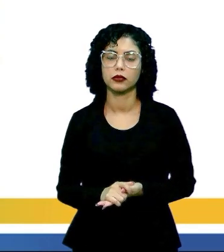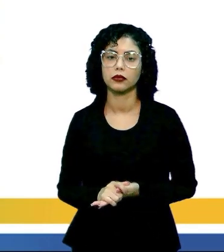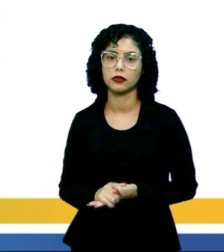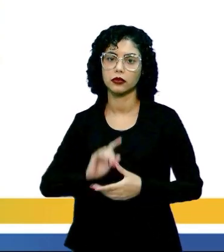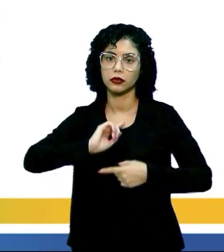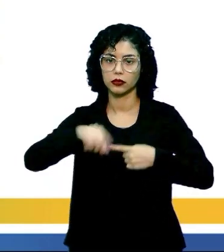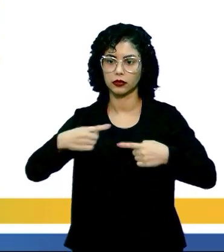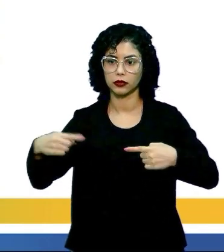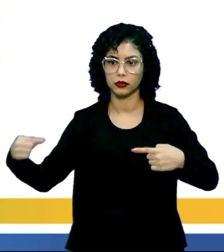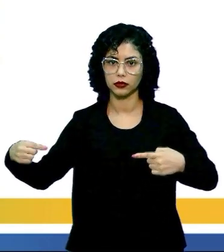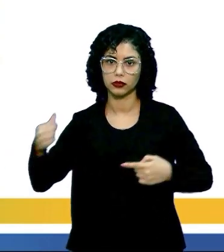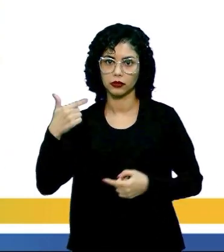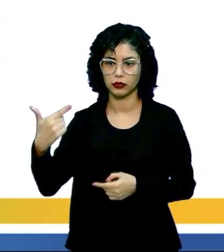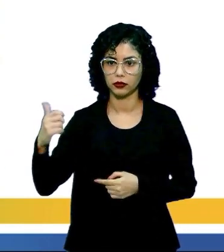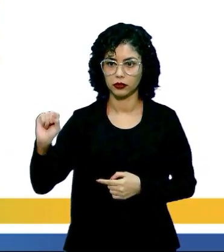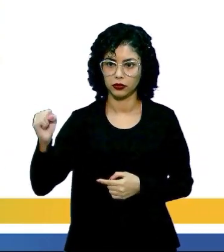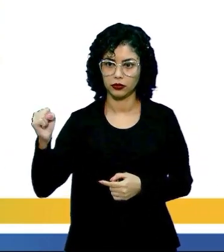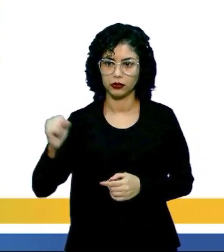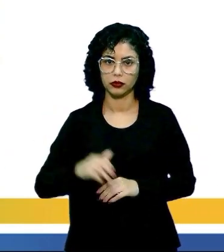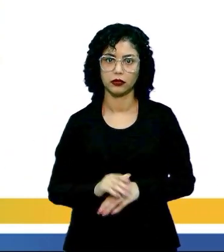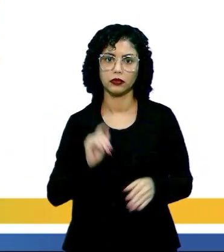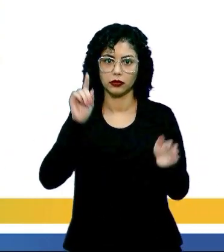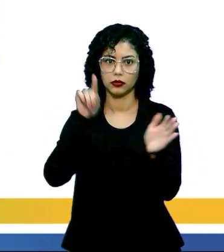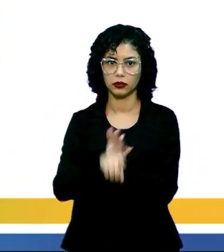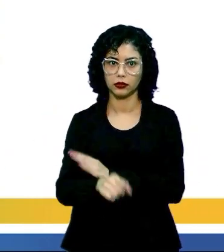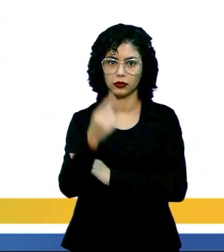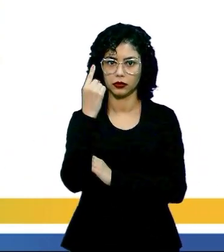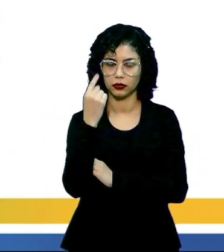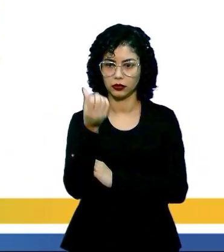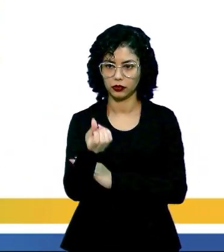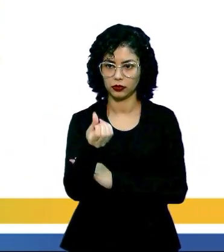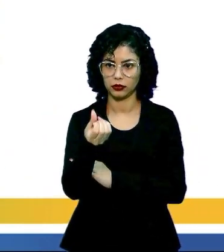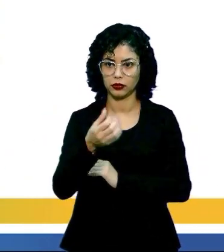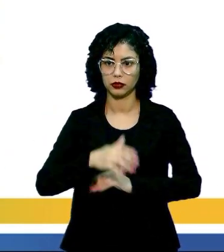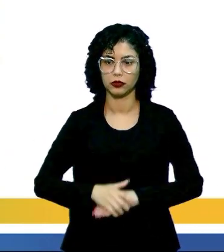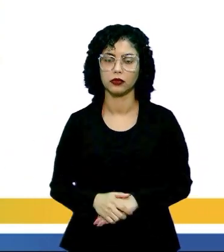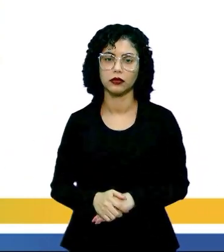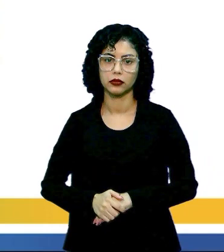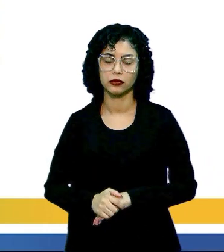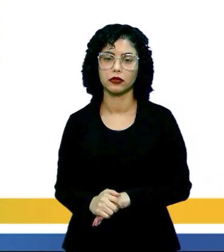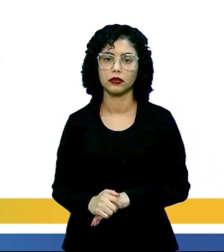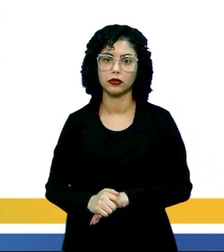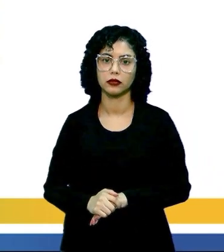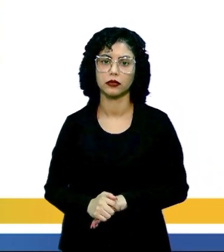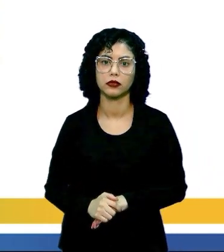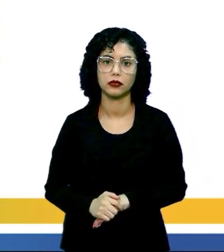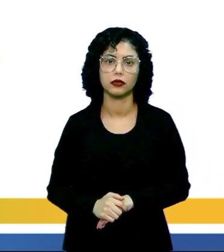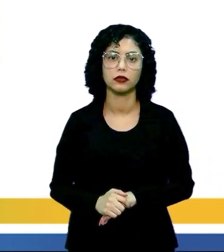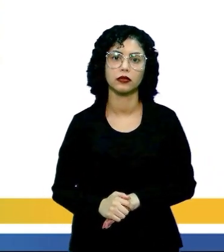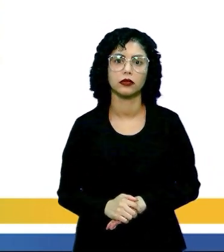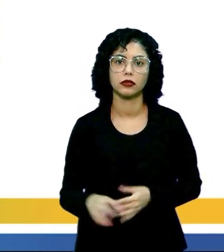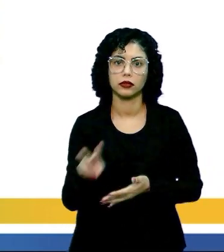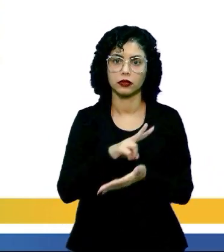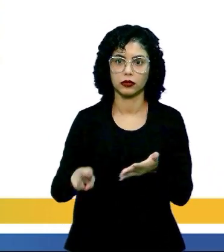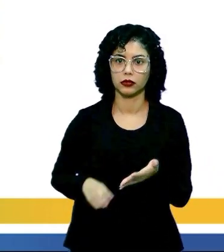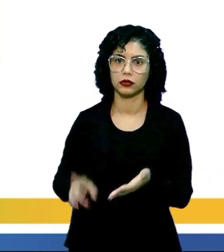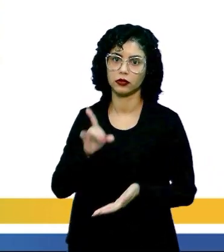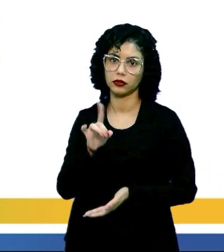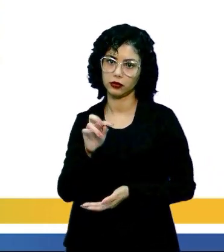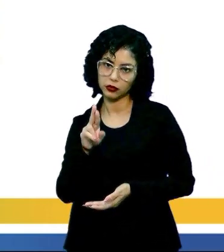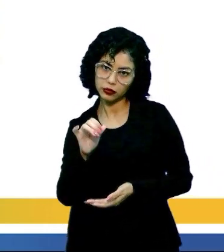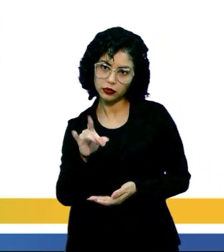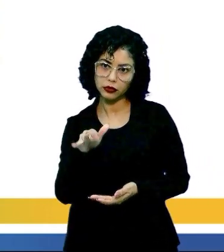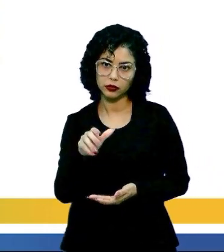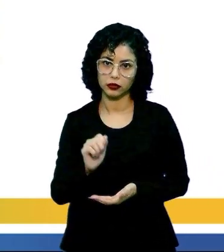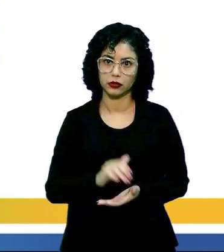na página 28, né, no livro do primeiro ano. Questão 6. Lê-se Dionísio